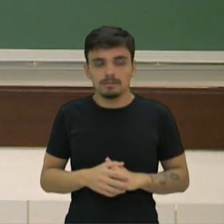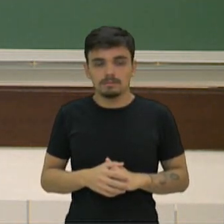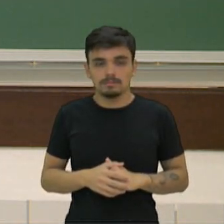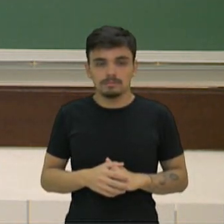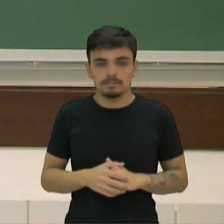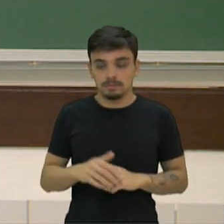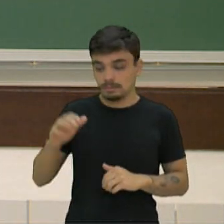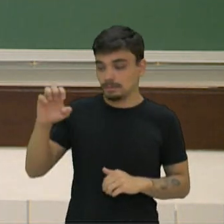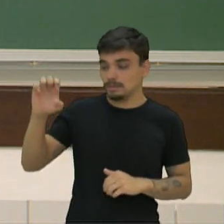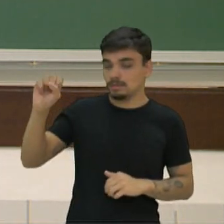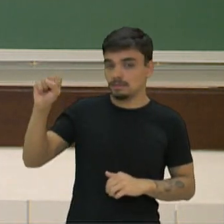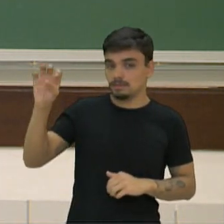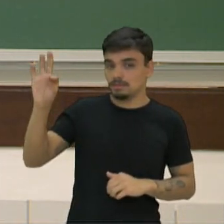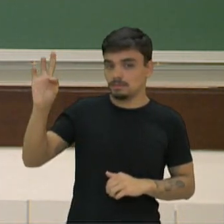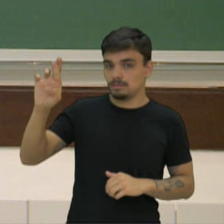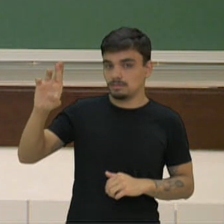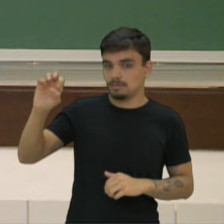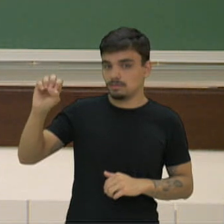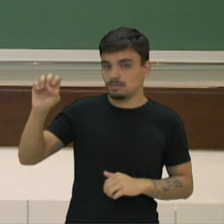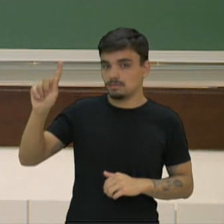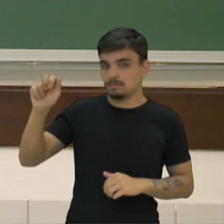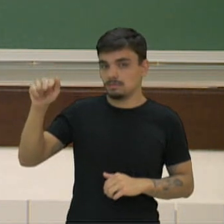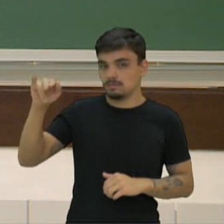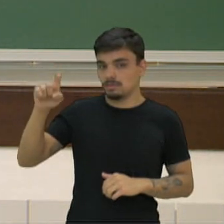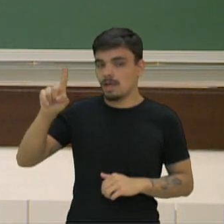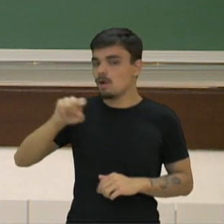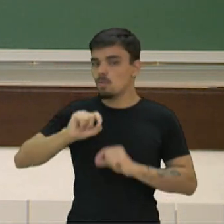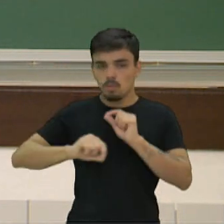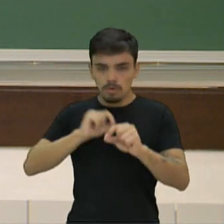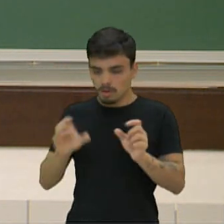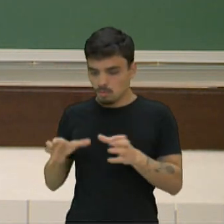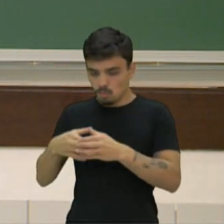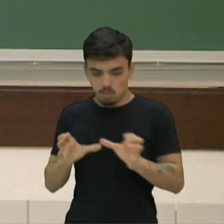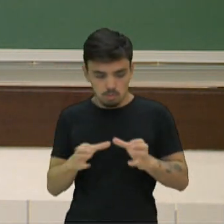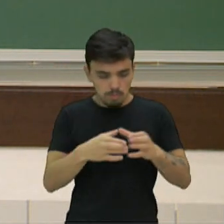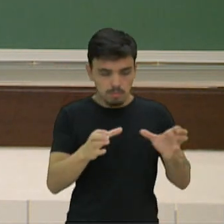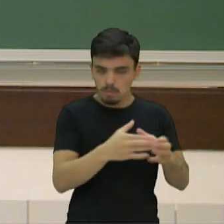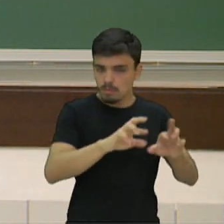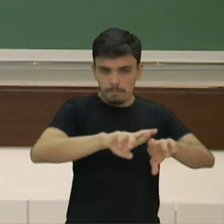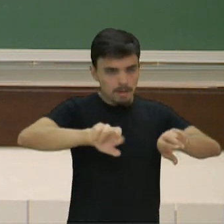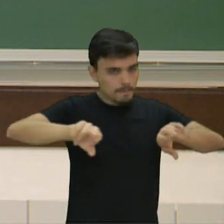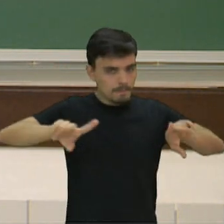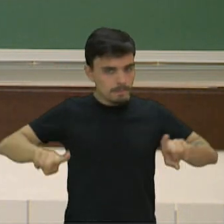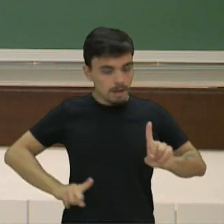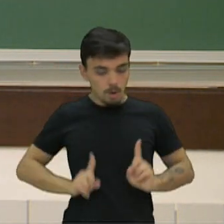O estrogênio é um termo utilizado, então, para diversos hormônios, né? Um grupo de hormônios, né?